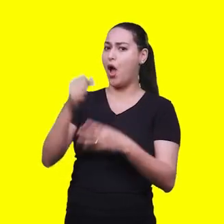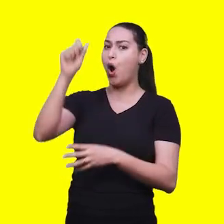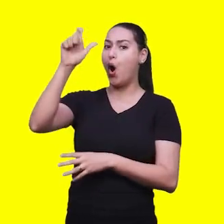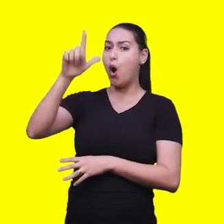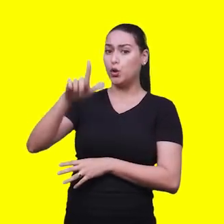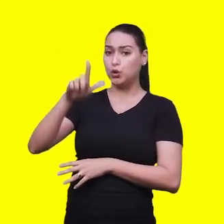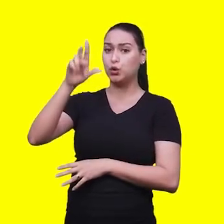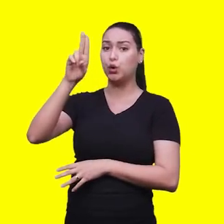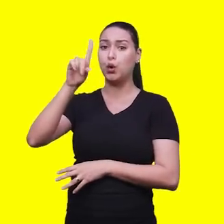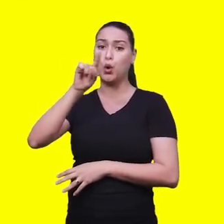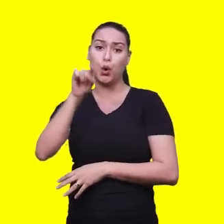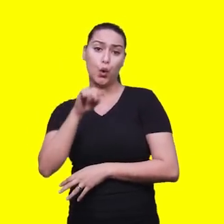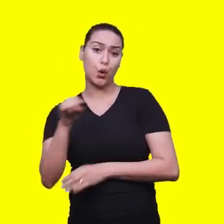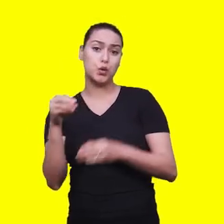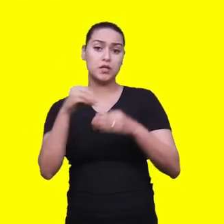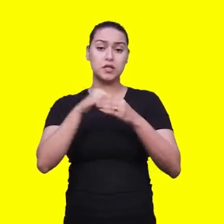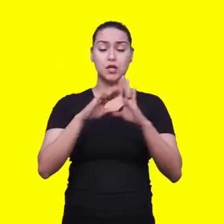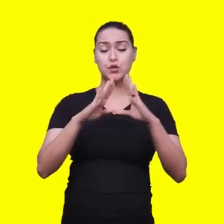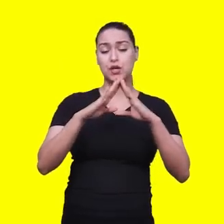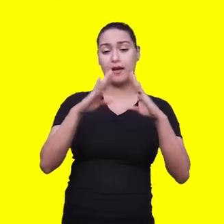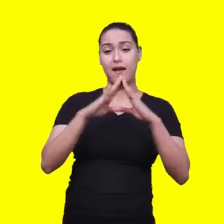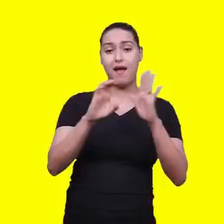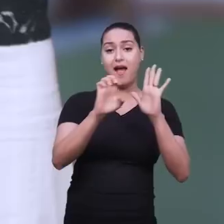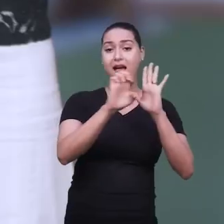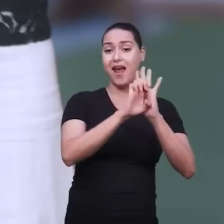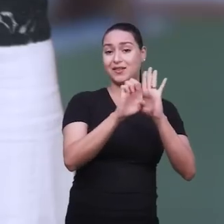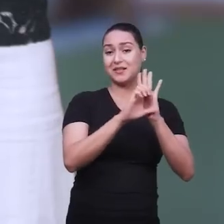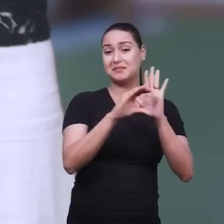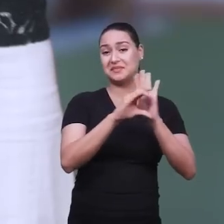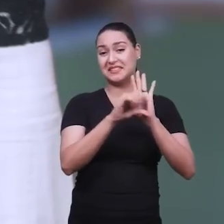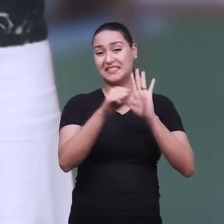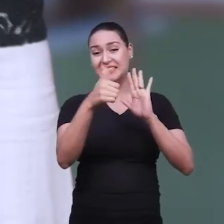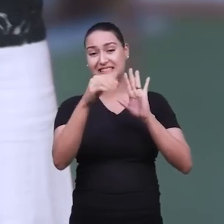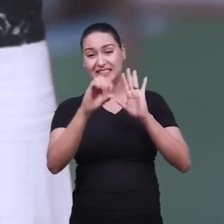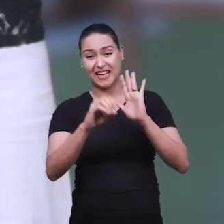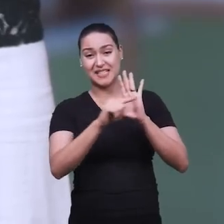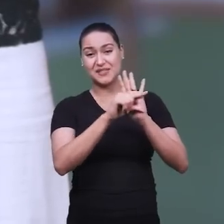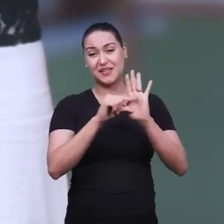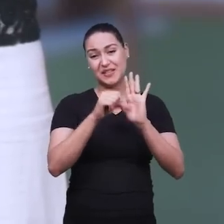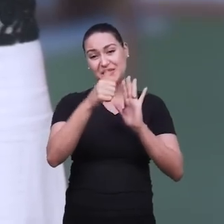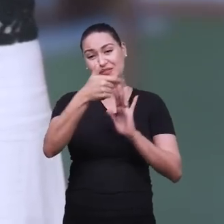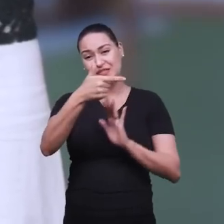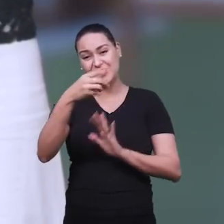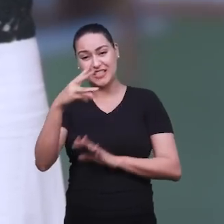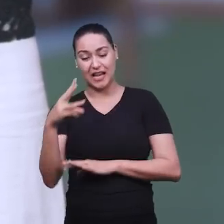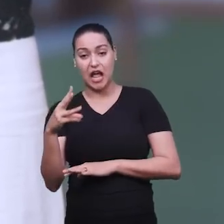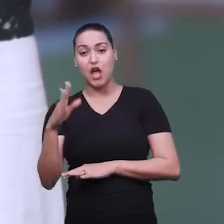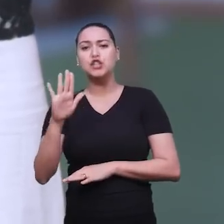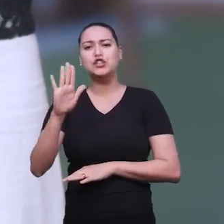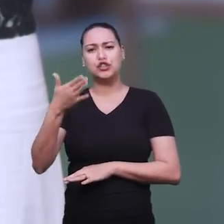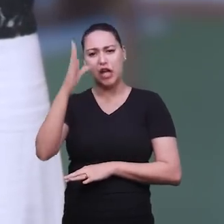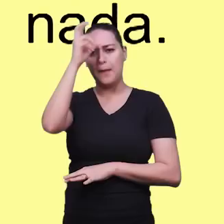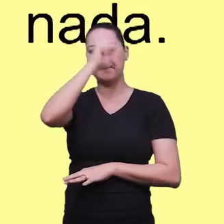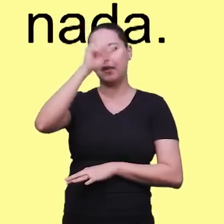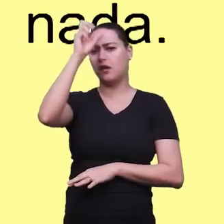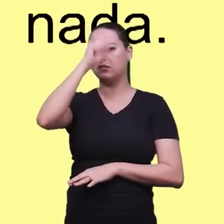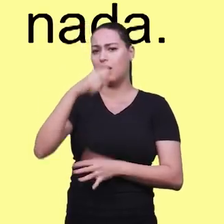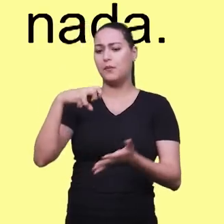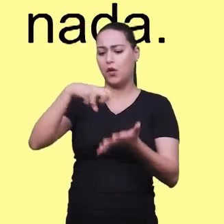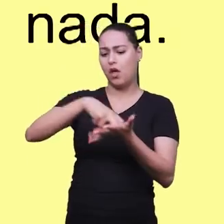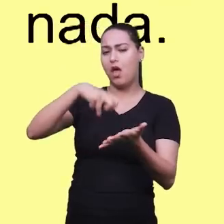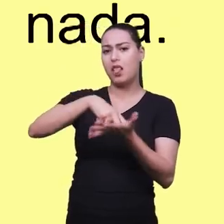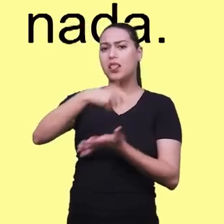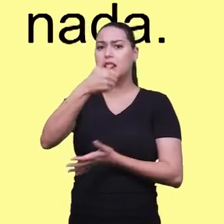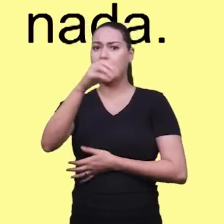suas habitações. Êxodo 10, 23. Já aprendemos que Deus enviou 10 pragas antes